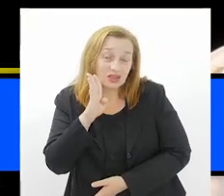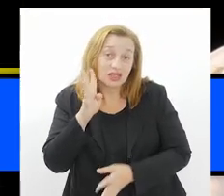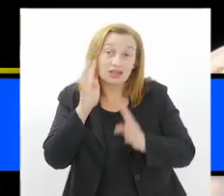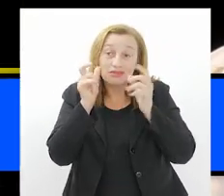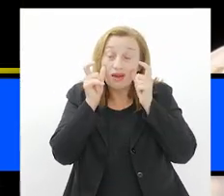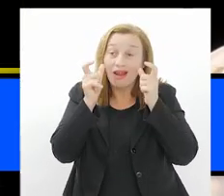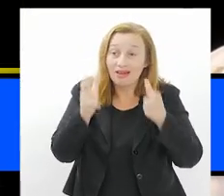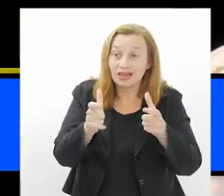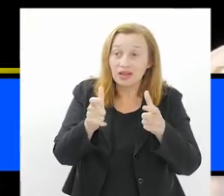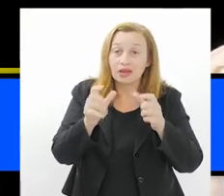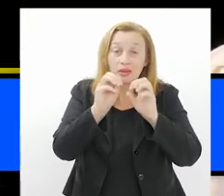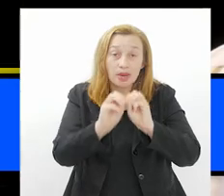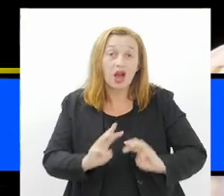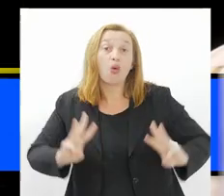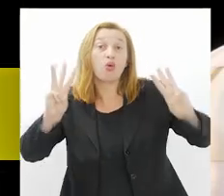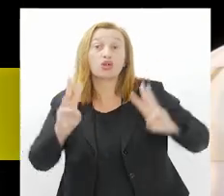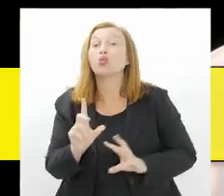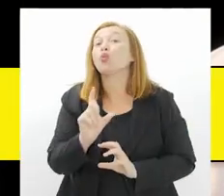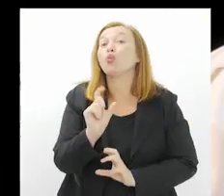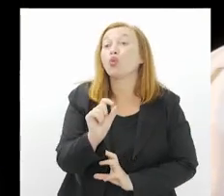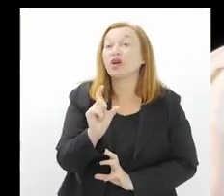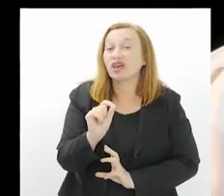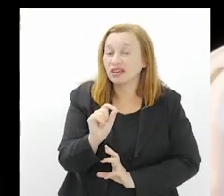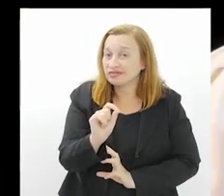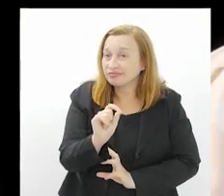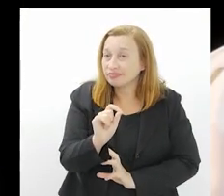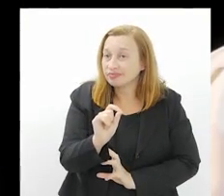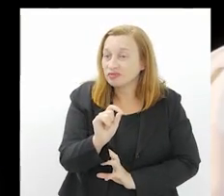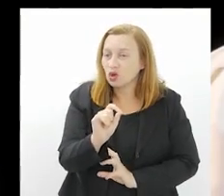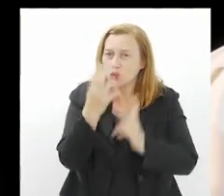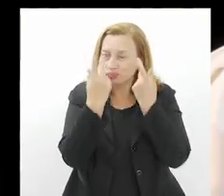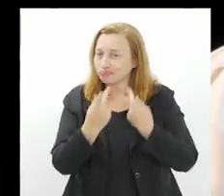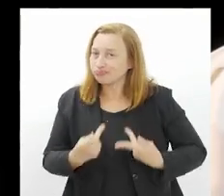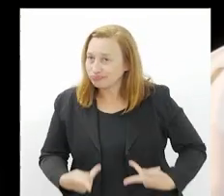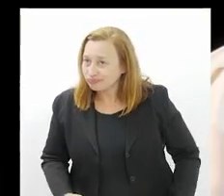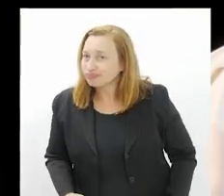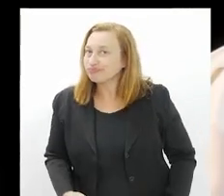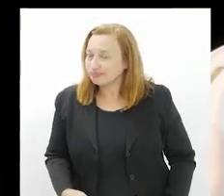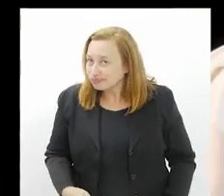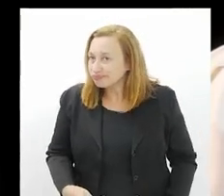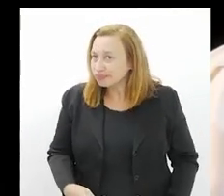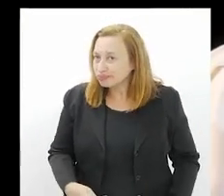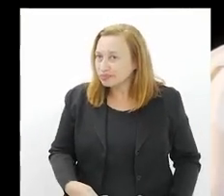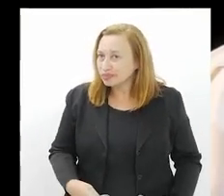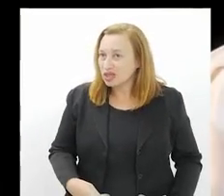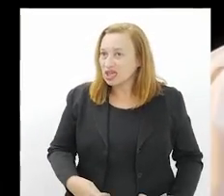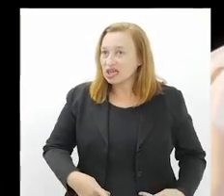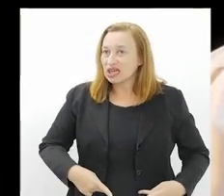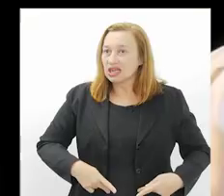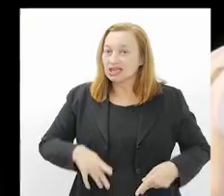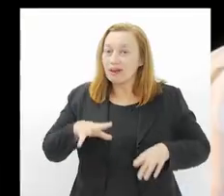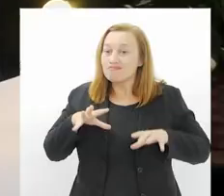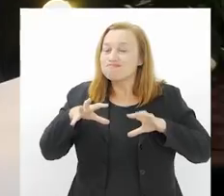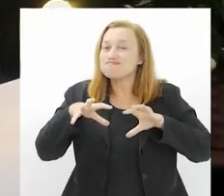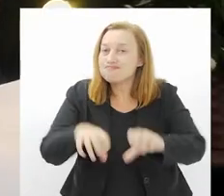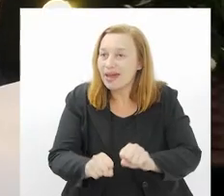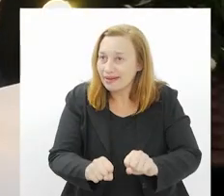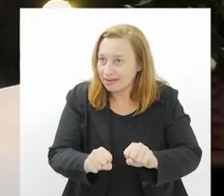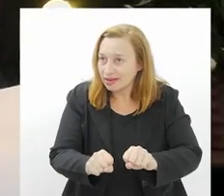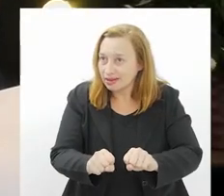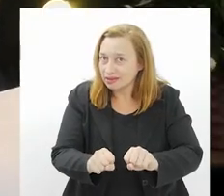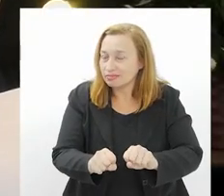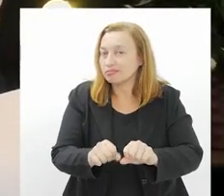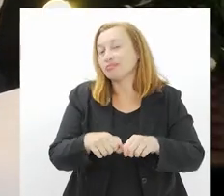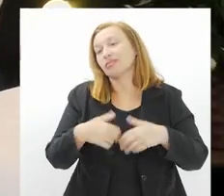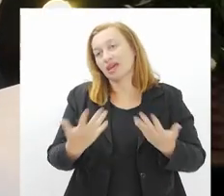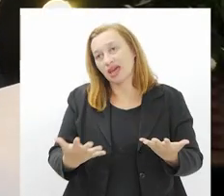sendo alertado pela ONU, é que o ser humano, né, que ele está invadindo, né, ele, é claro que